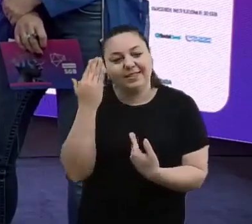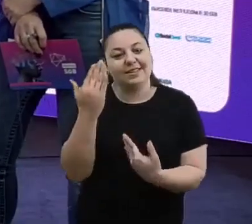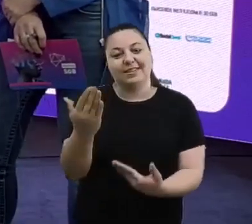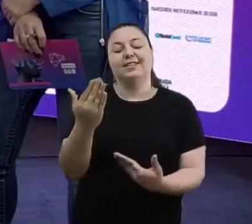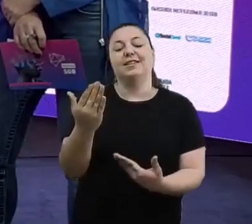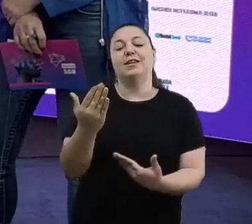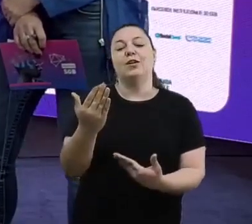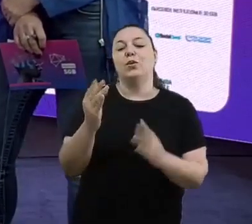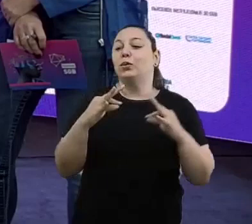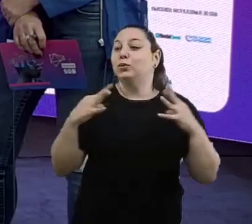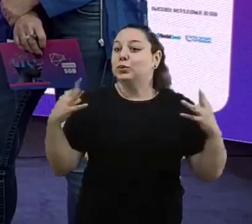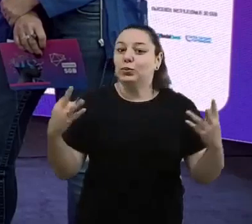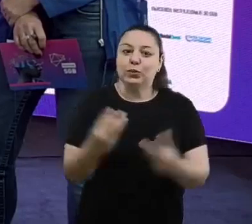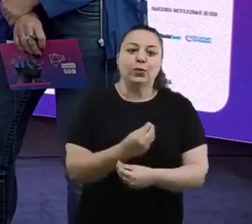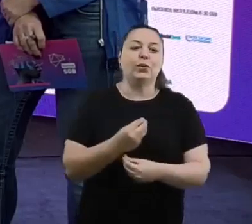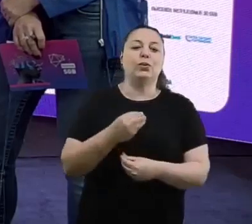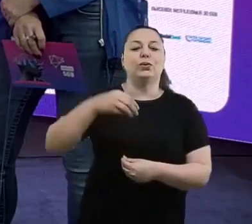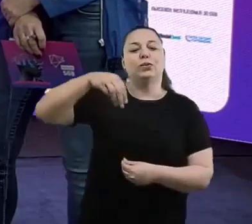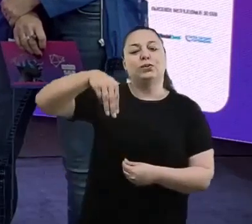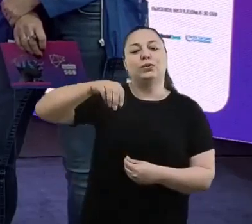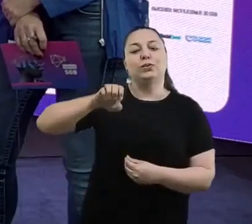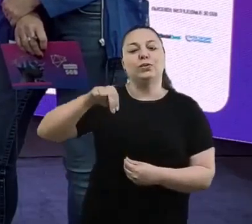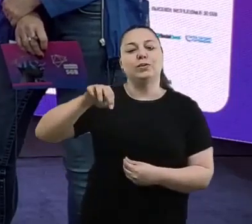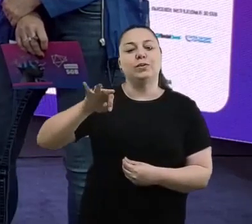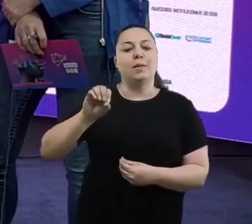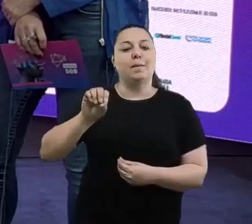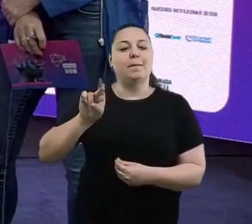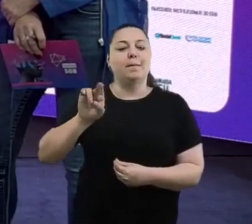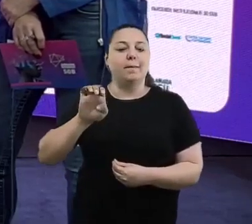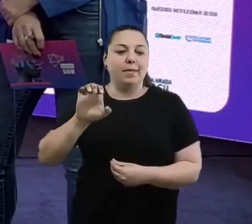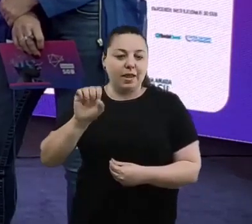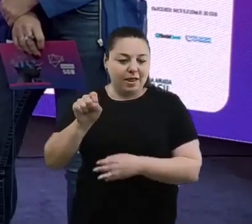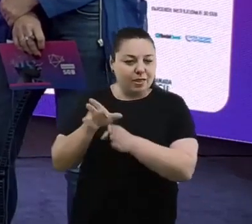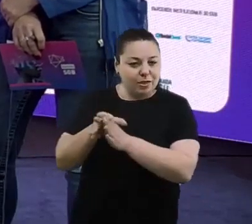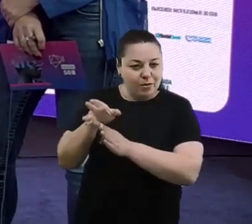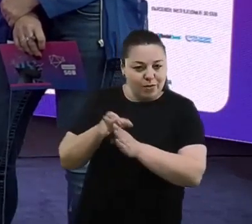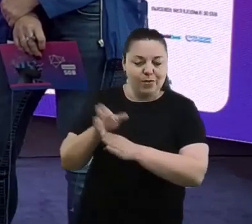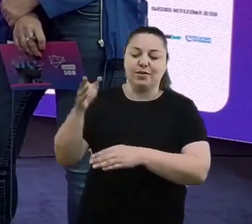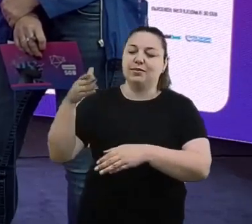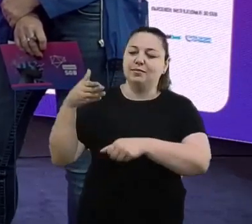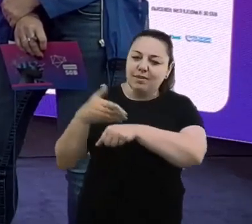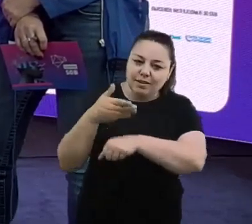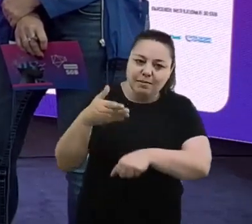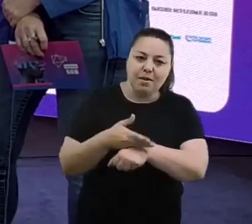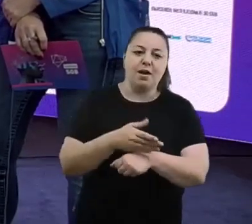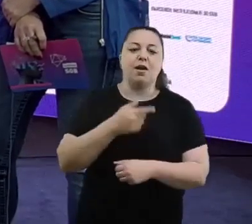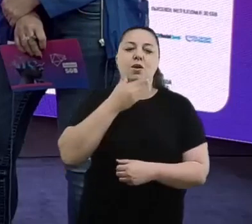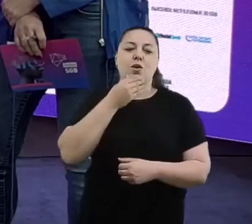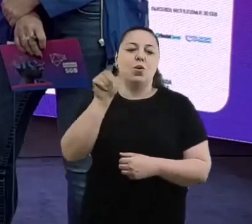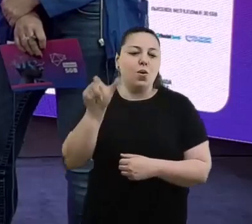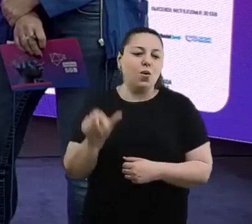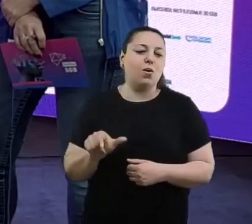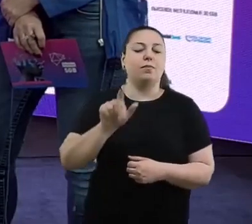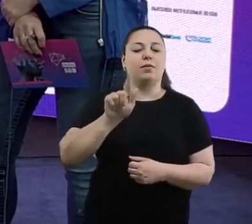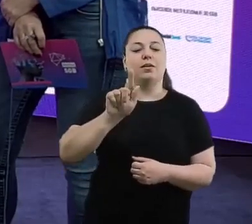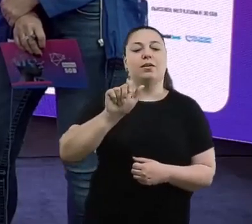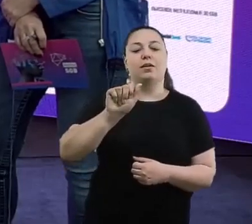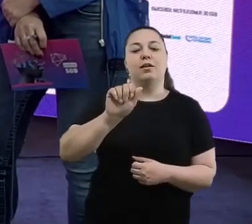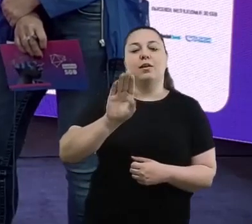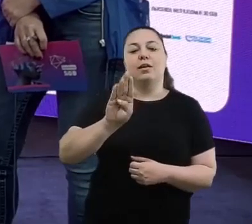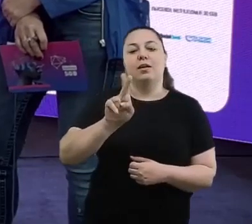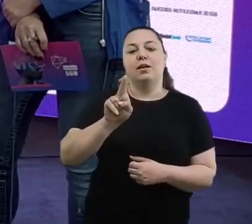mentores que participaram dessa formação com a gente. O Gabriel Ferrari, que mentorou a CEPLAG do Rio,